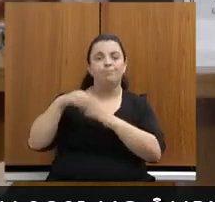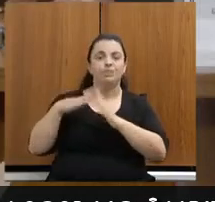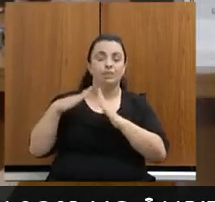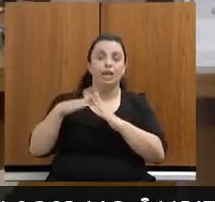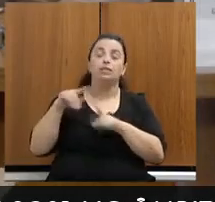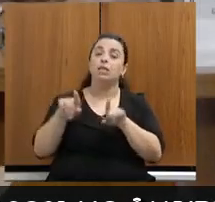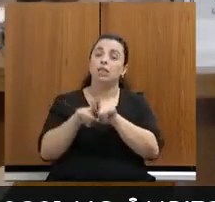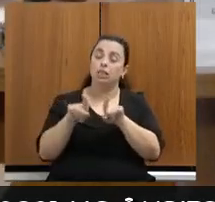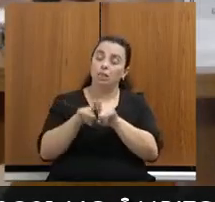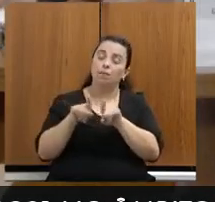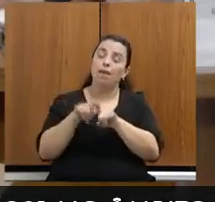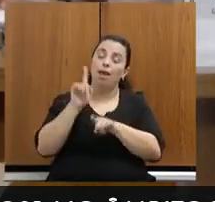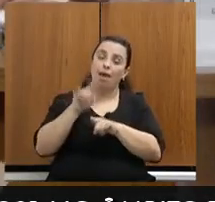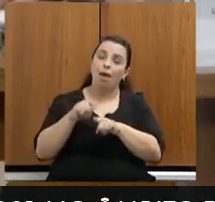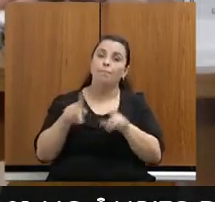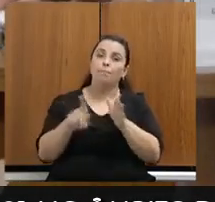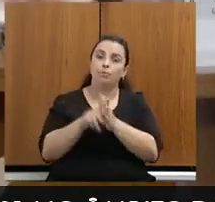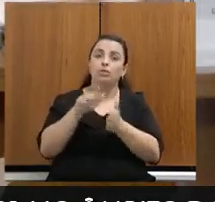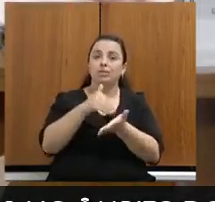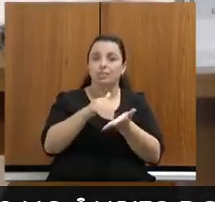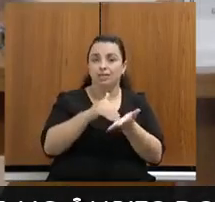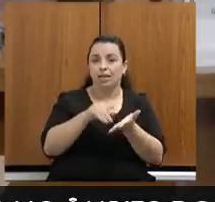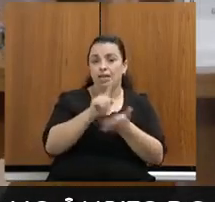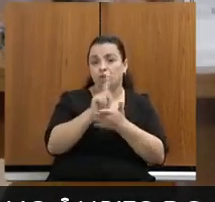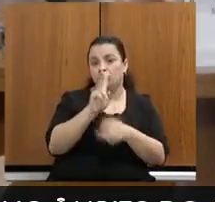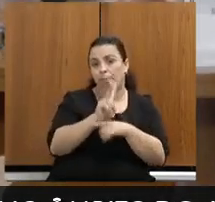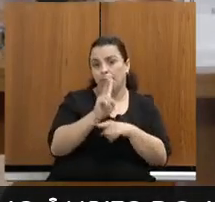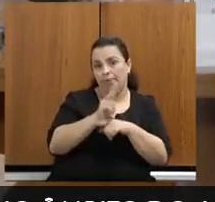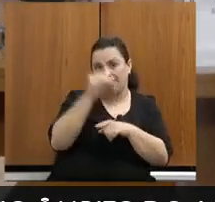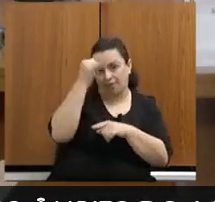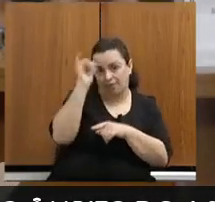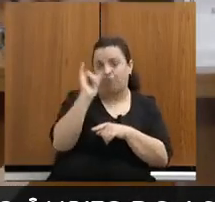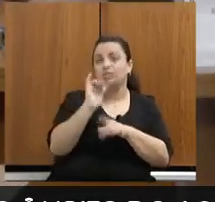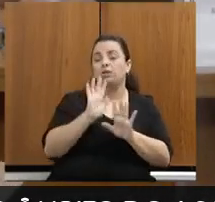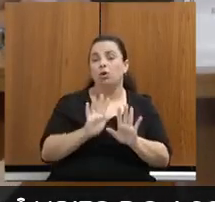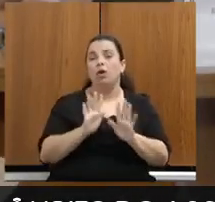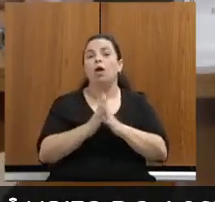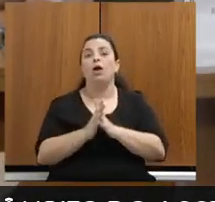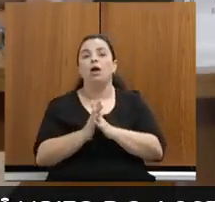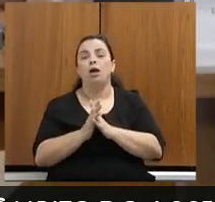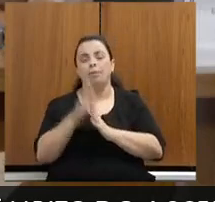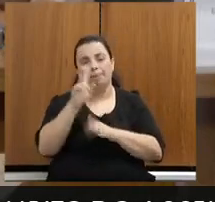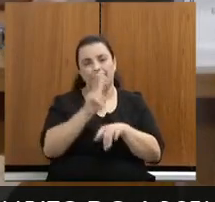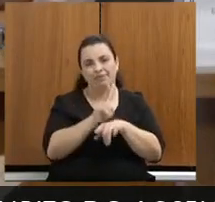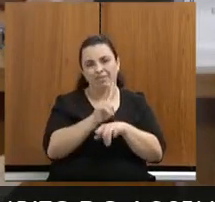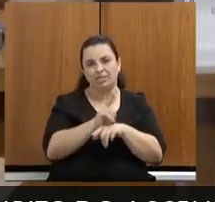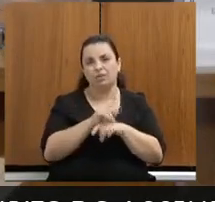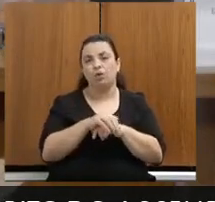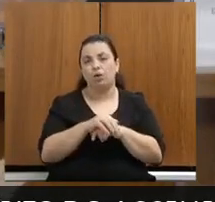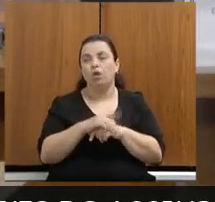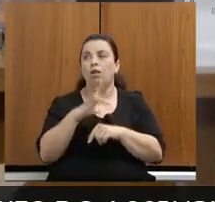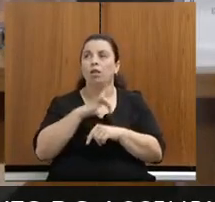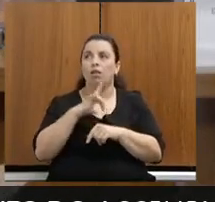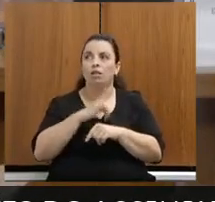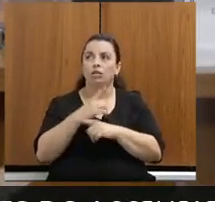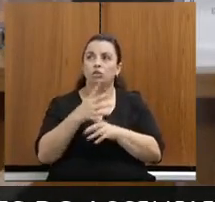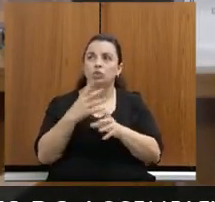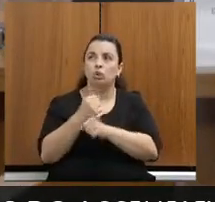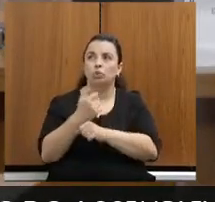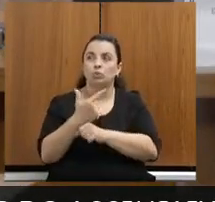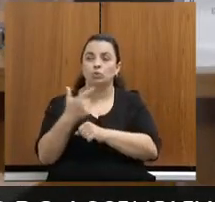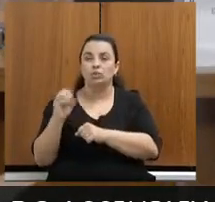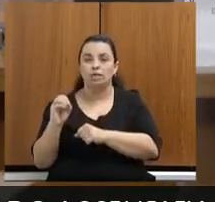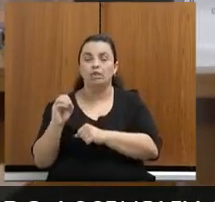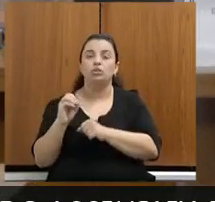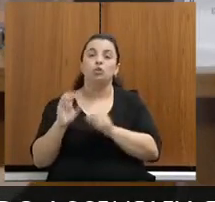a gente tem vários importante programa A gente tem problema de mediação de conflito que abrange aproximadamente aí 200 comunidades de